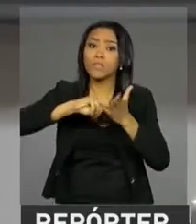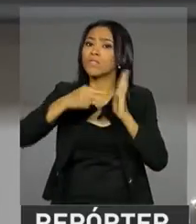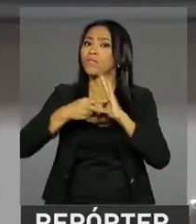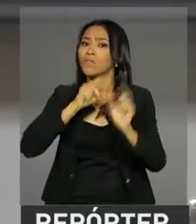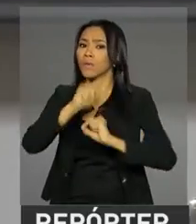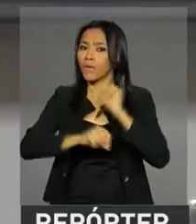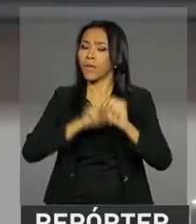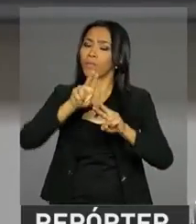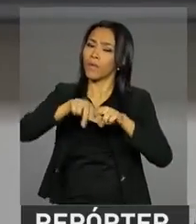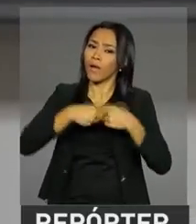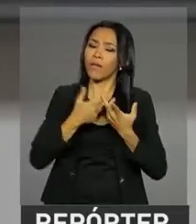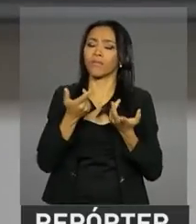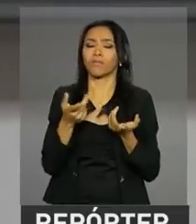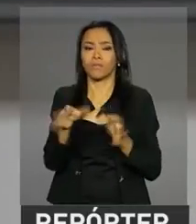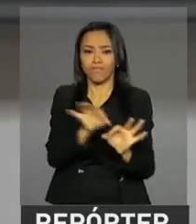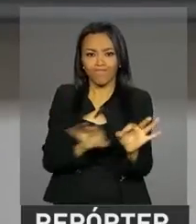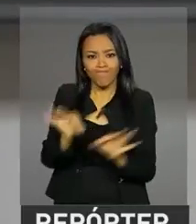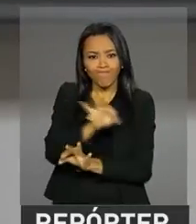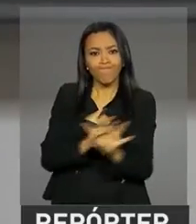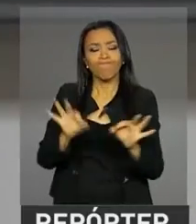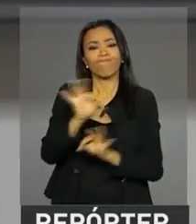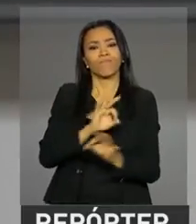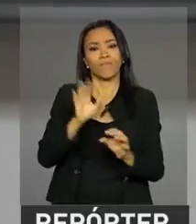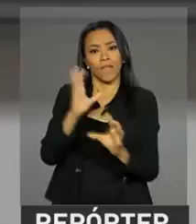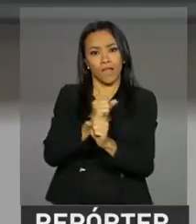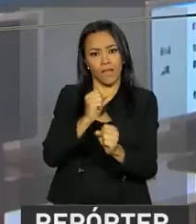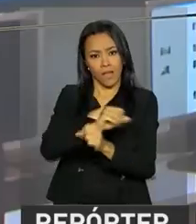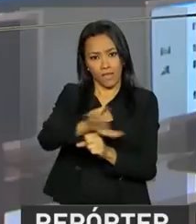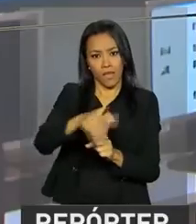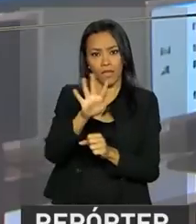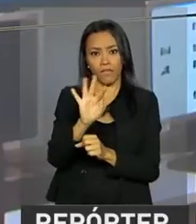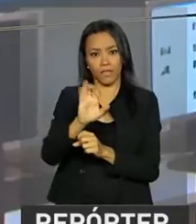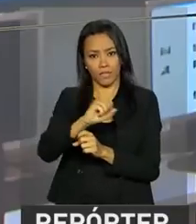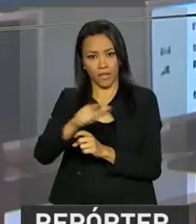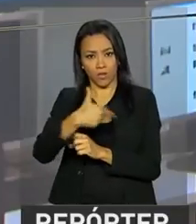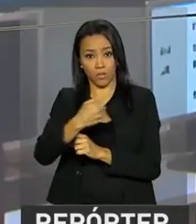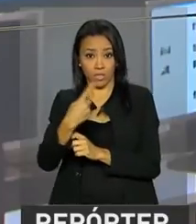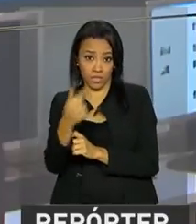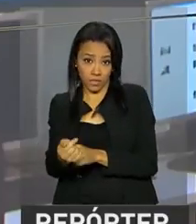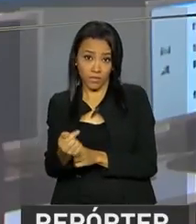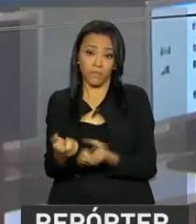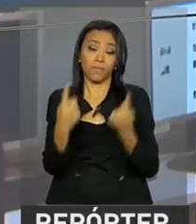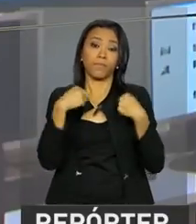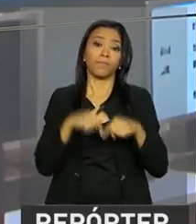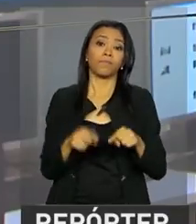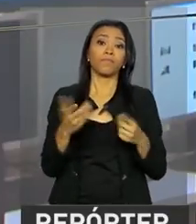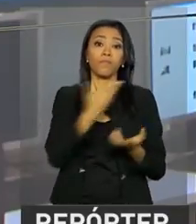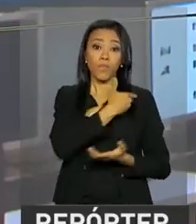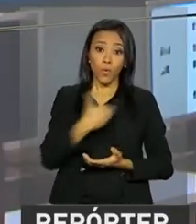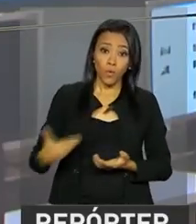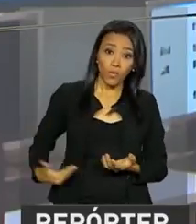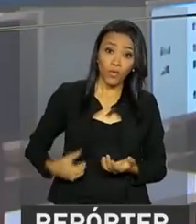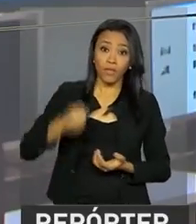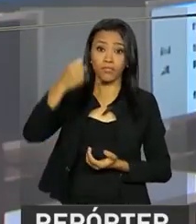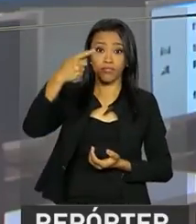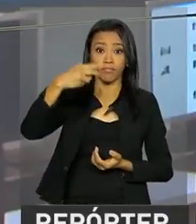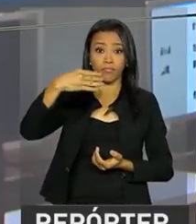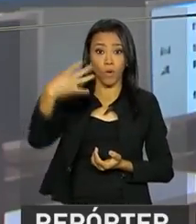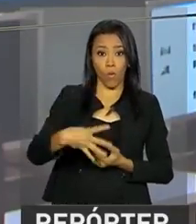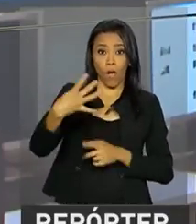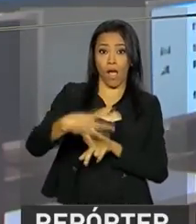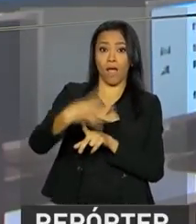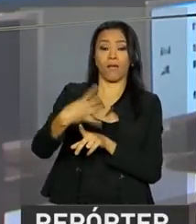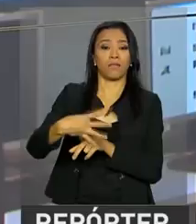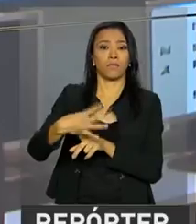pressão fiscal do ano de 2017 como um todo olhem para o governo a quarta queda seguida na